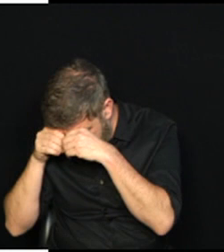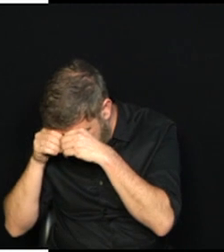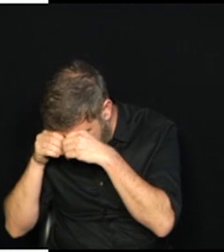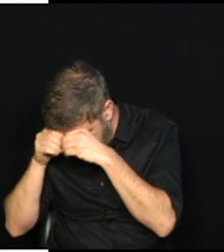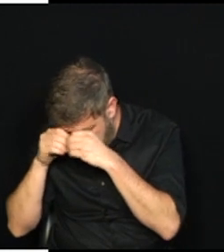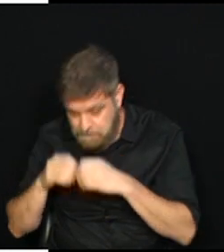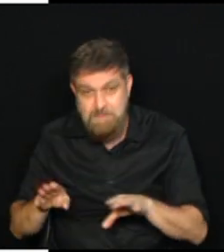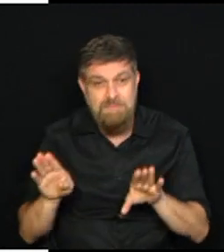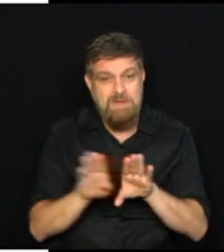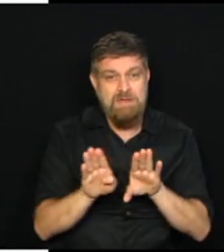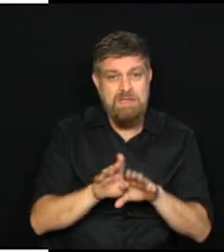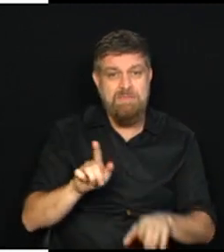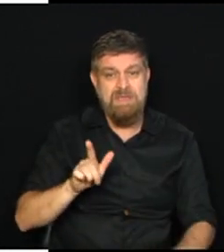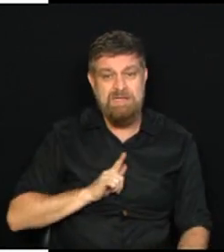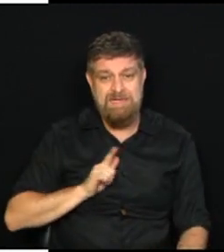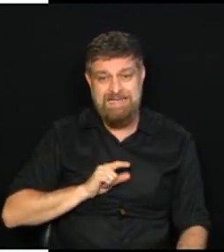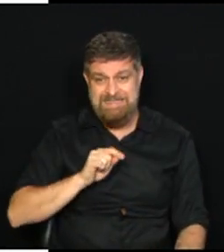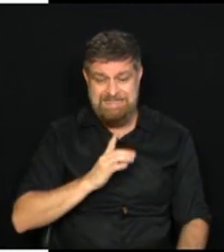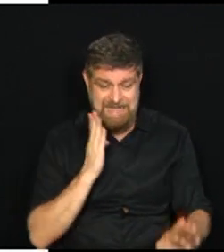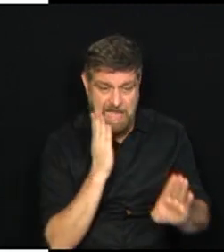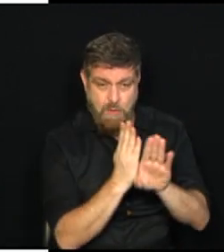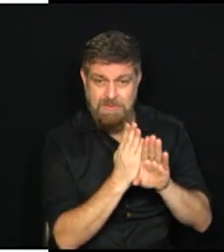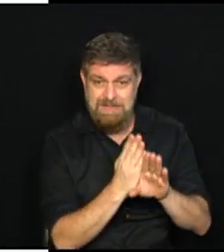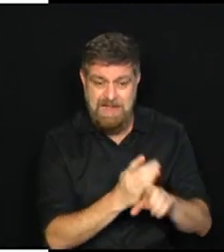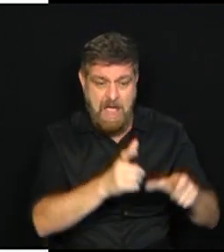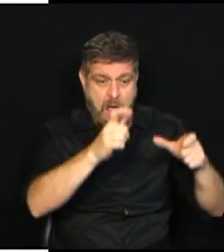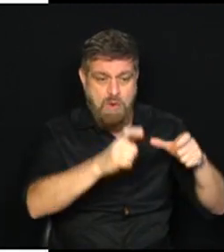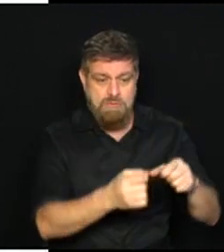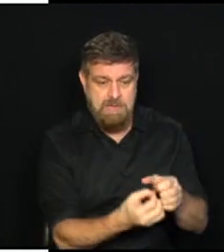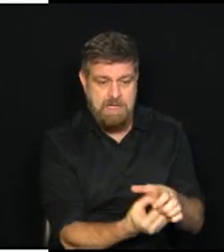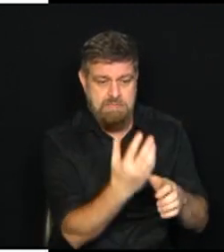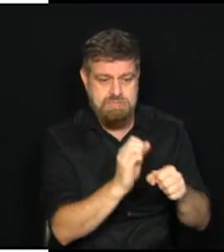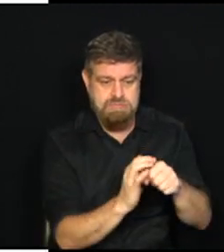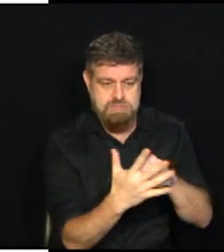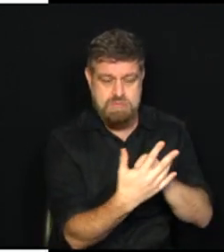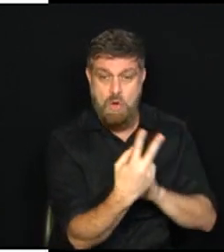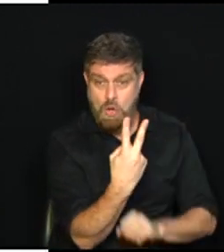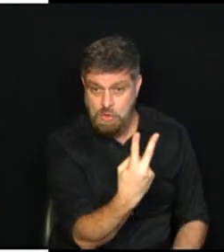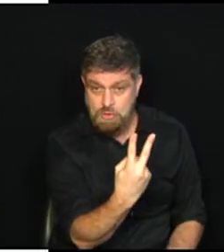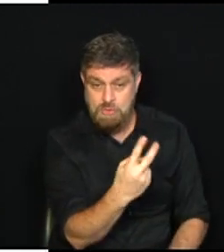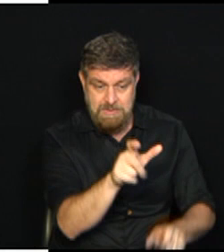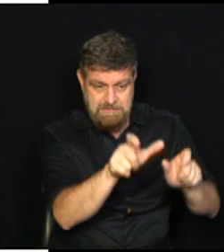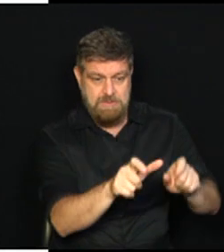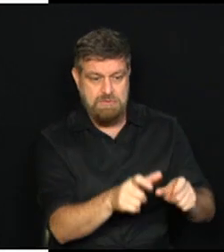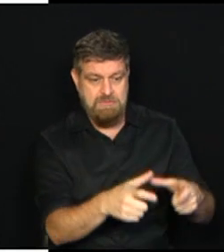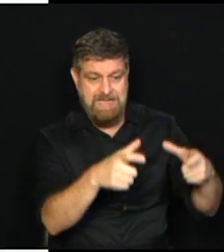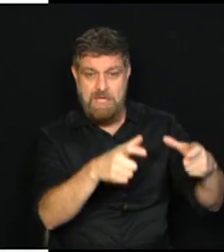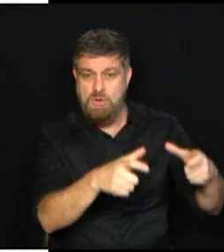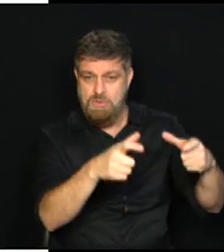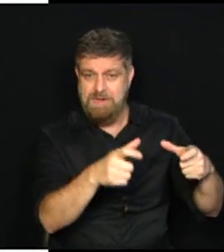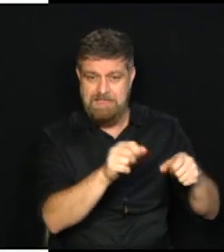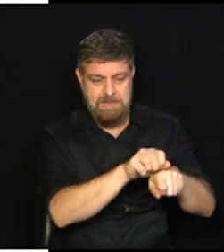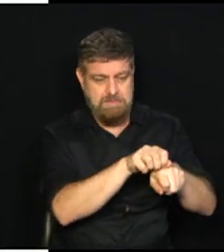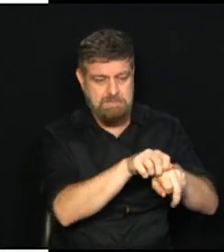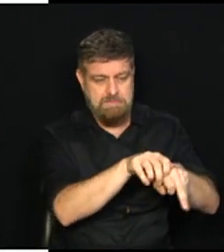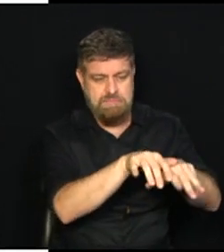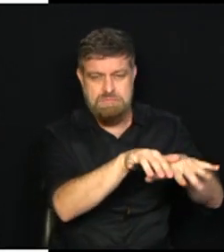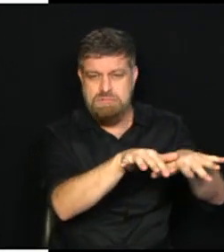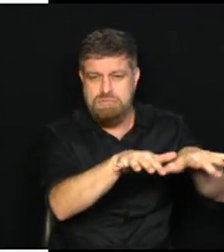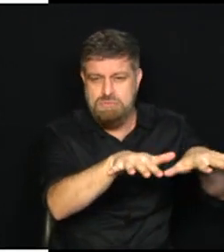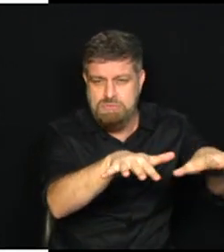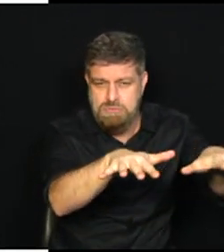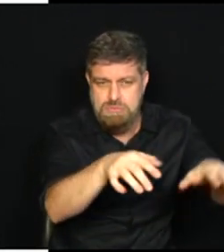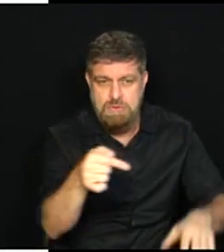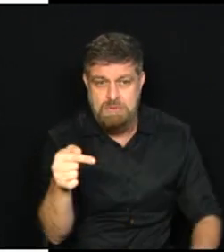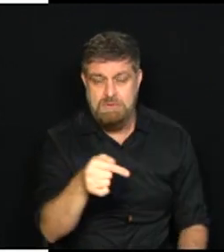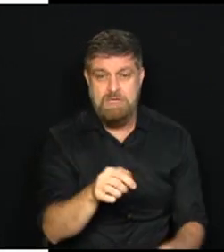se identificado um surto, né, ou seja, a ocorrência de 2 casos no estabelecimento com vínculo epidemiológico e nexo causal